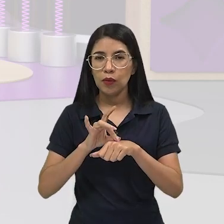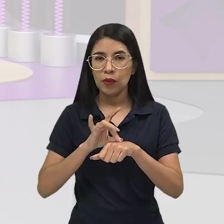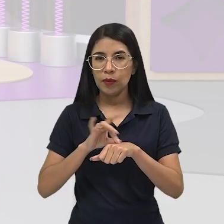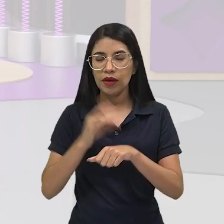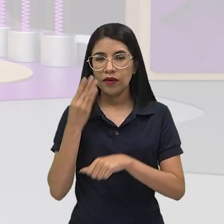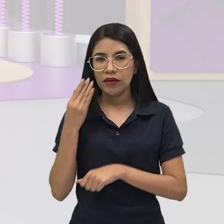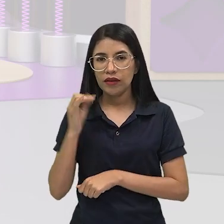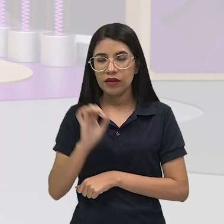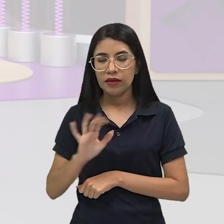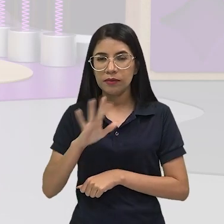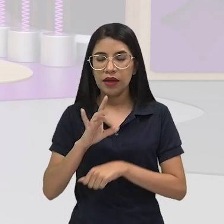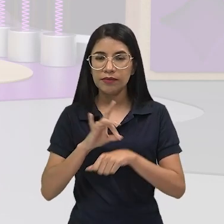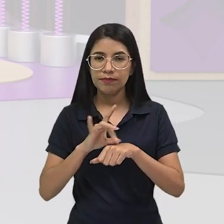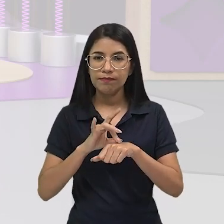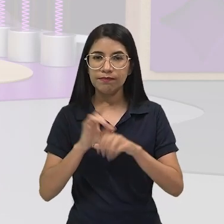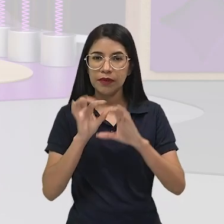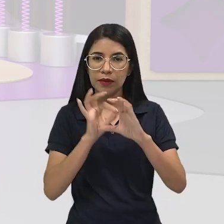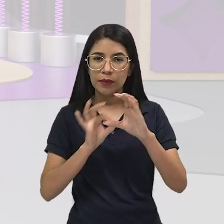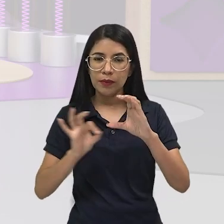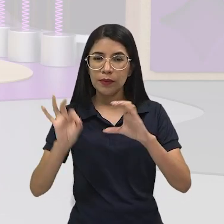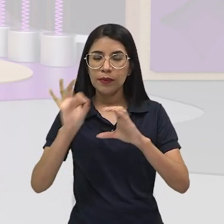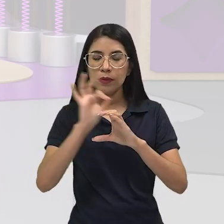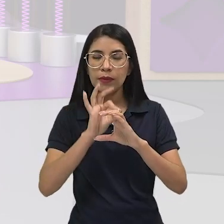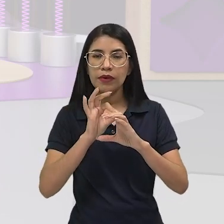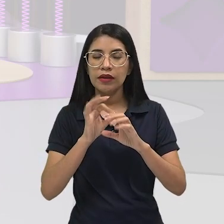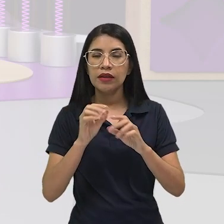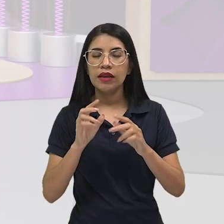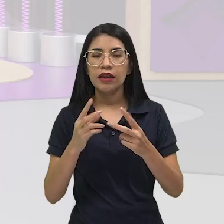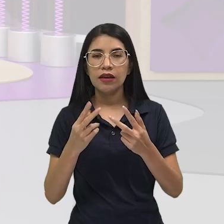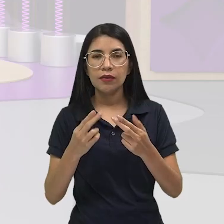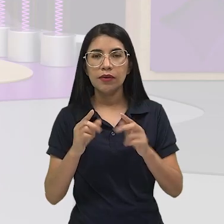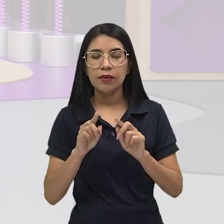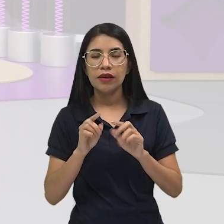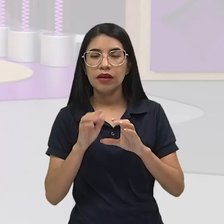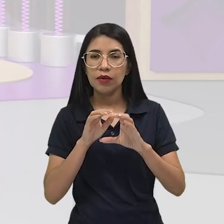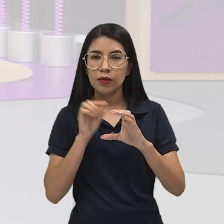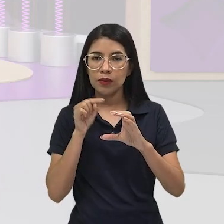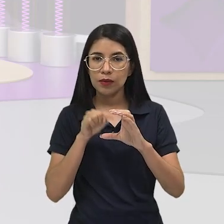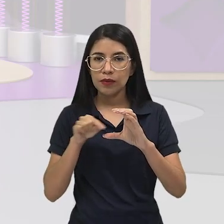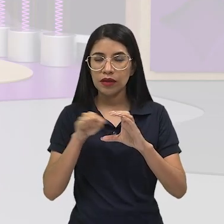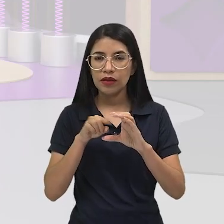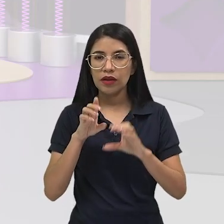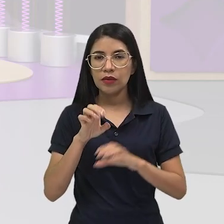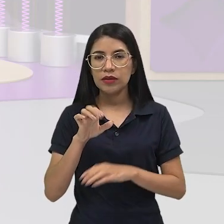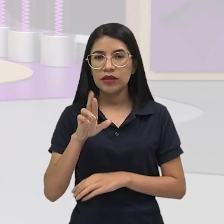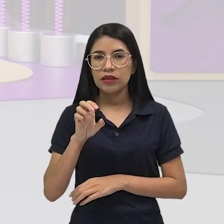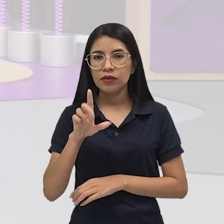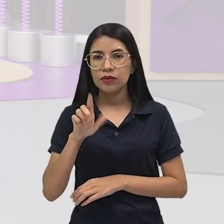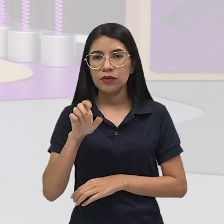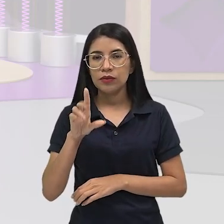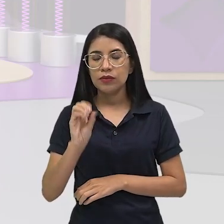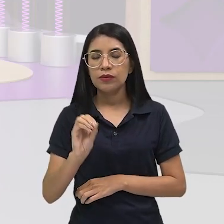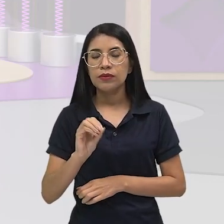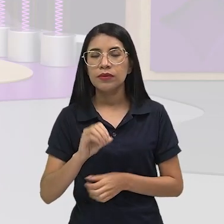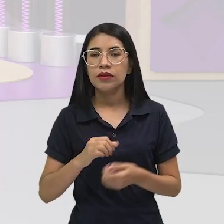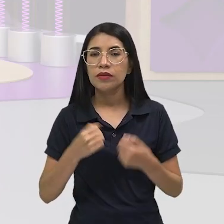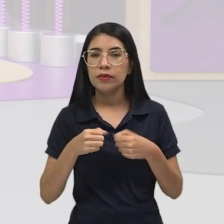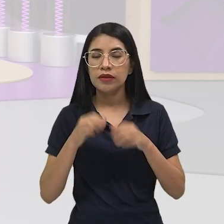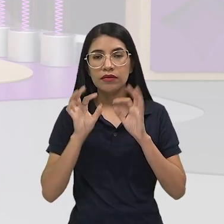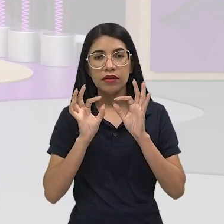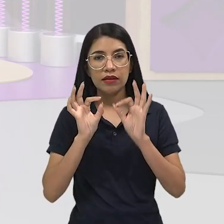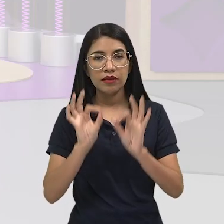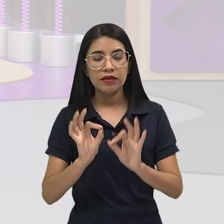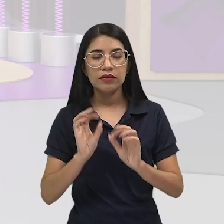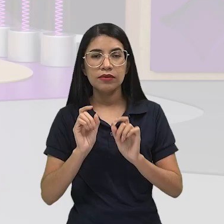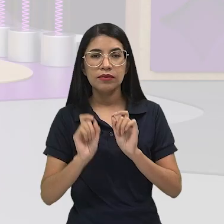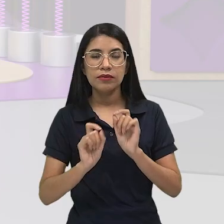circunferência. Automaticamente eu tenho o círculo, que é a região interna. Então eu devo estar atento